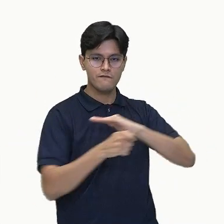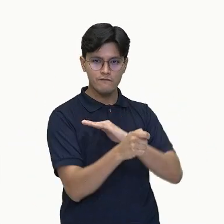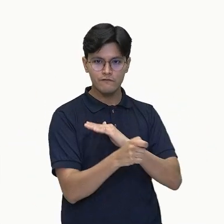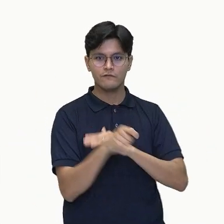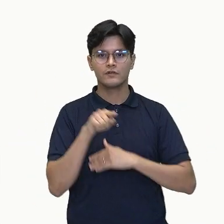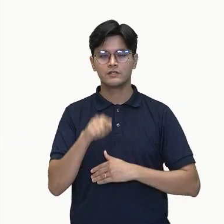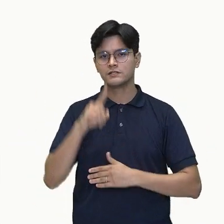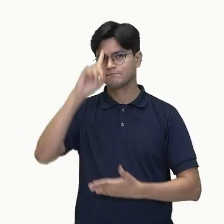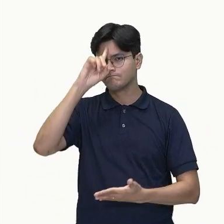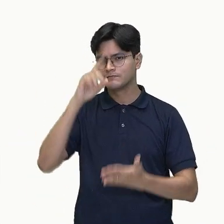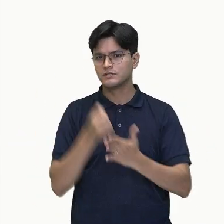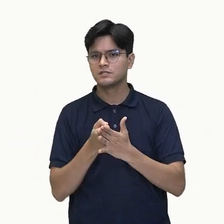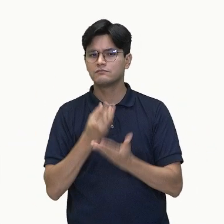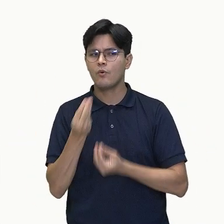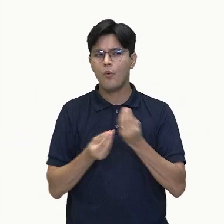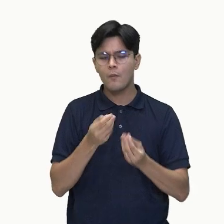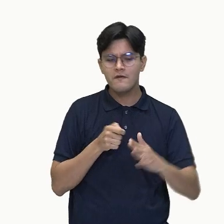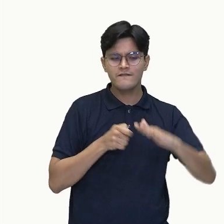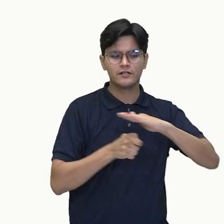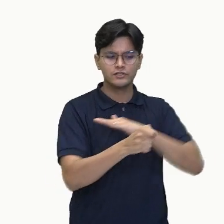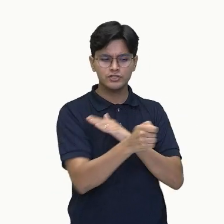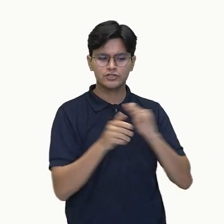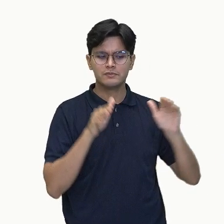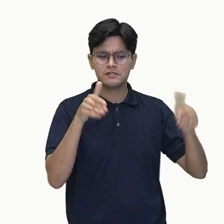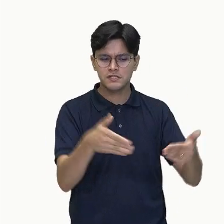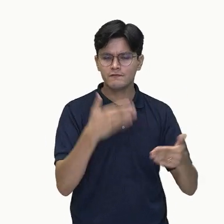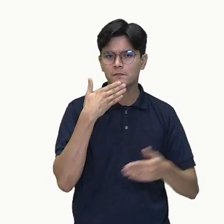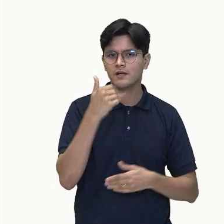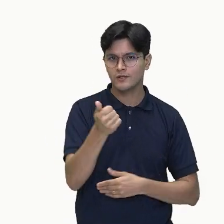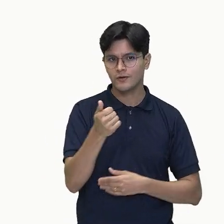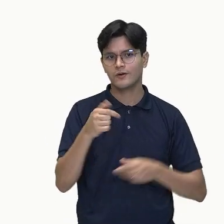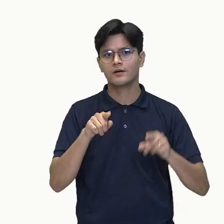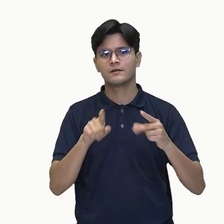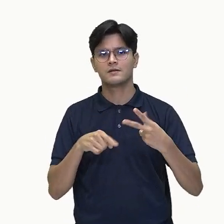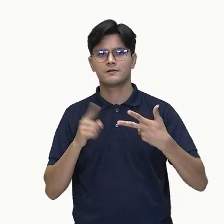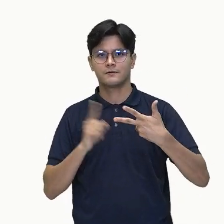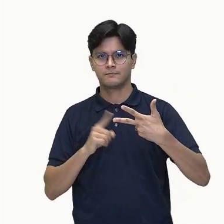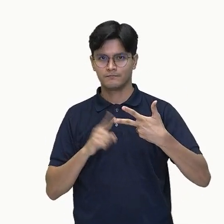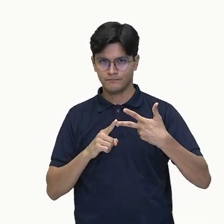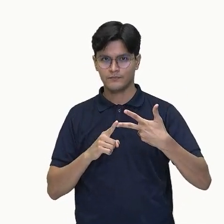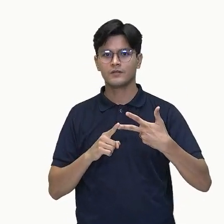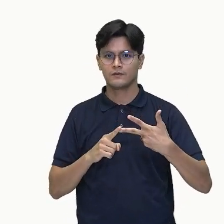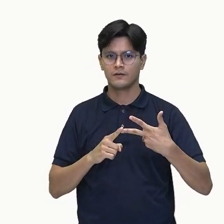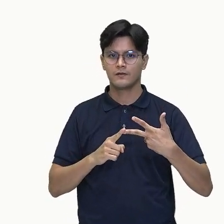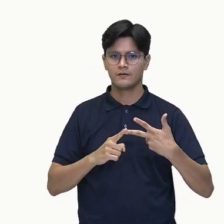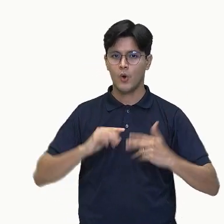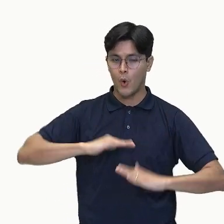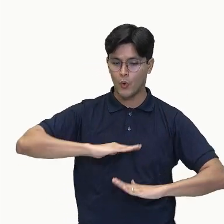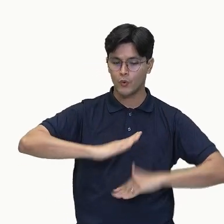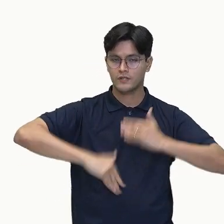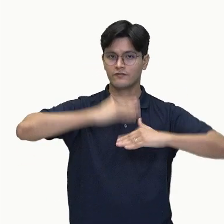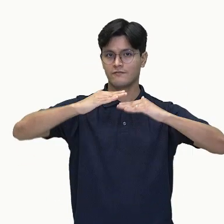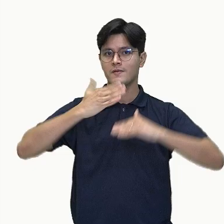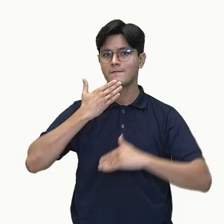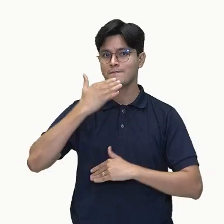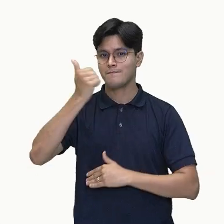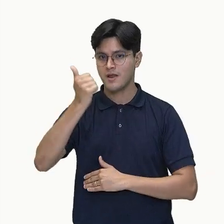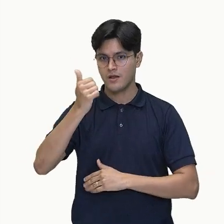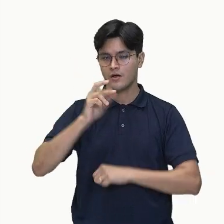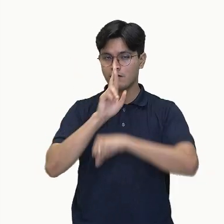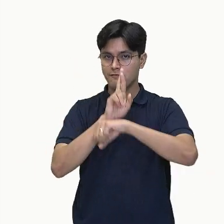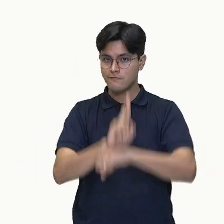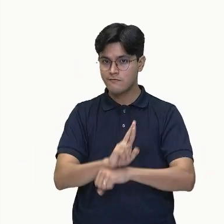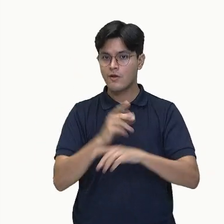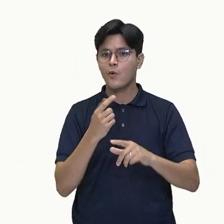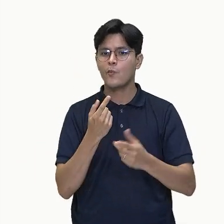recursos de forma mais eficiente. E, por último, otimização de recursos. Mostra o quão bem o dinheiro está